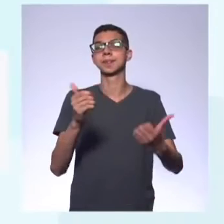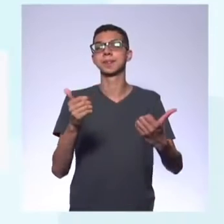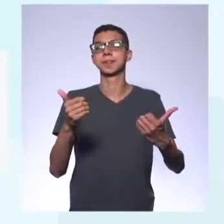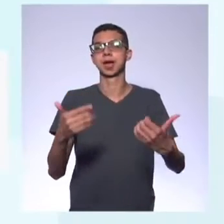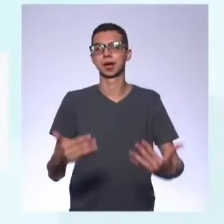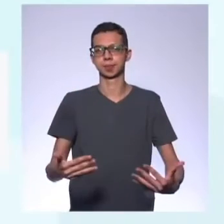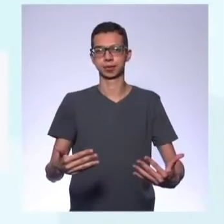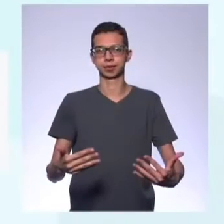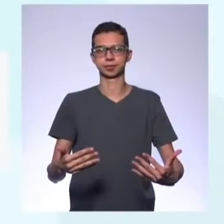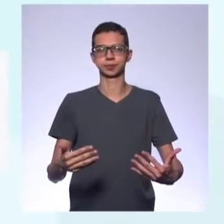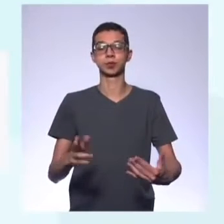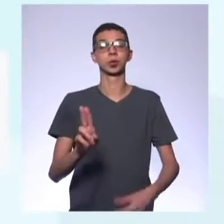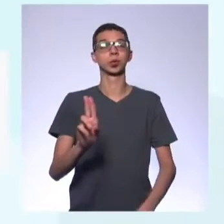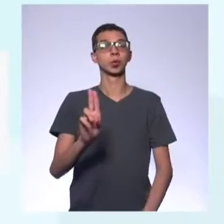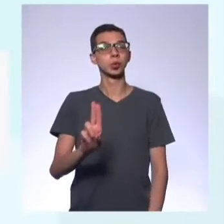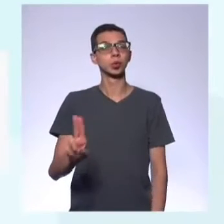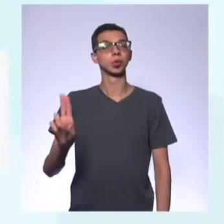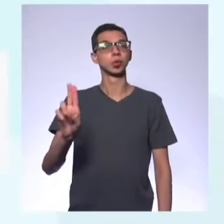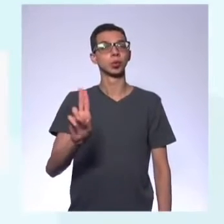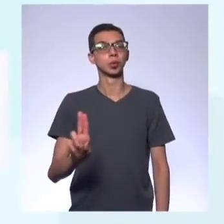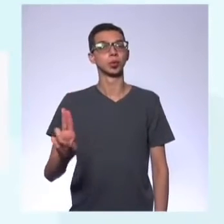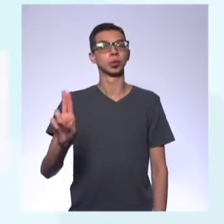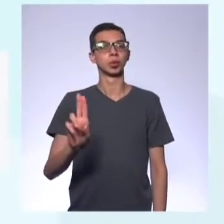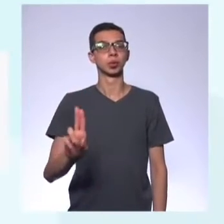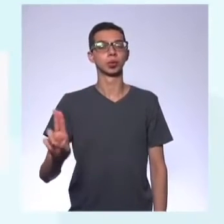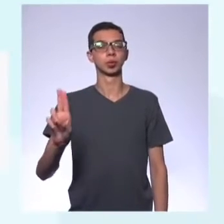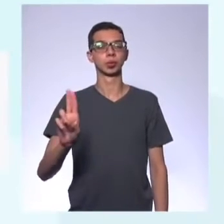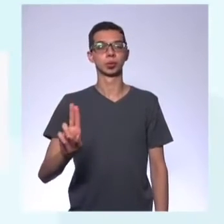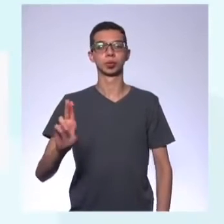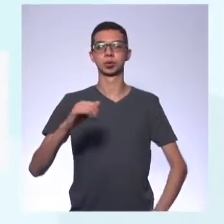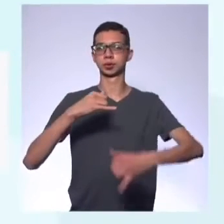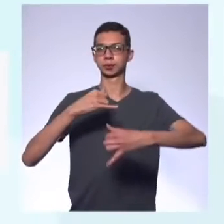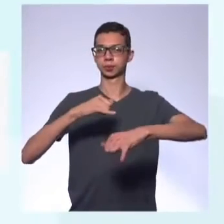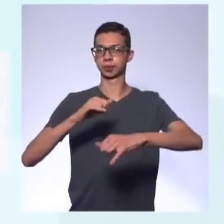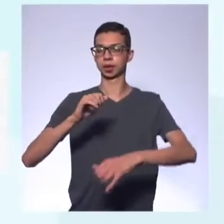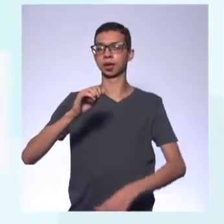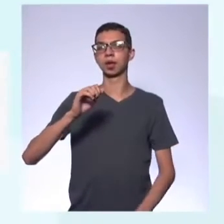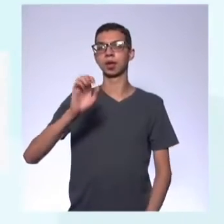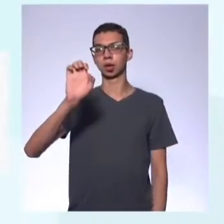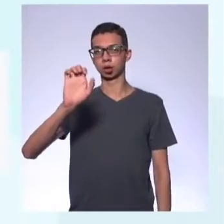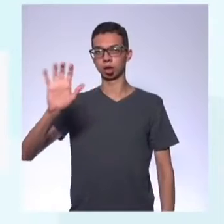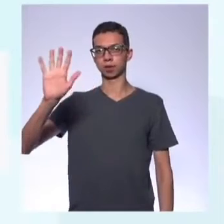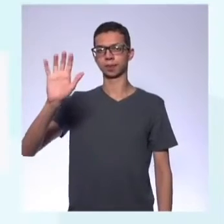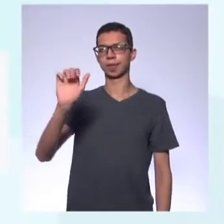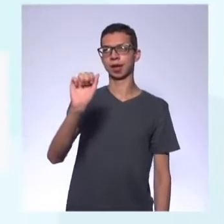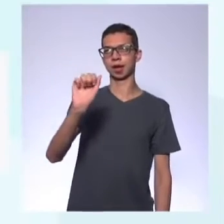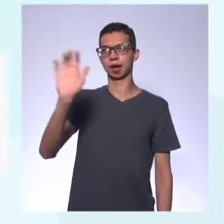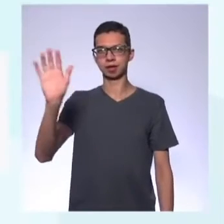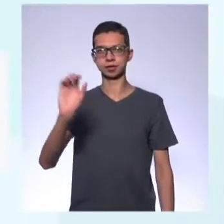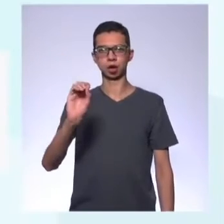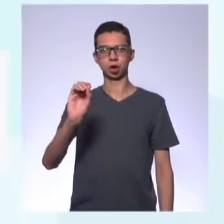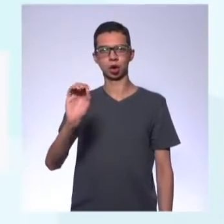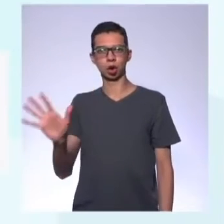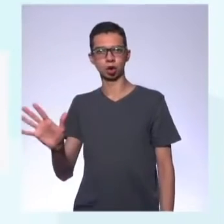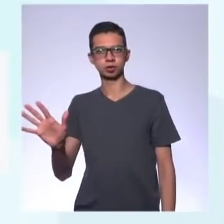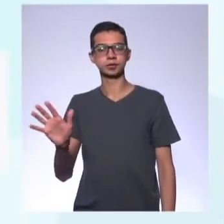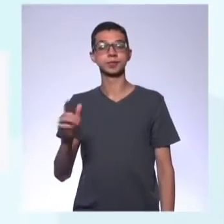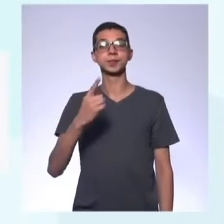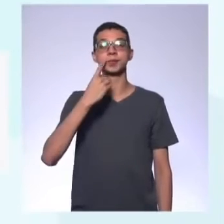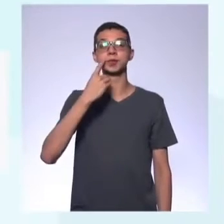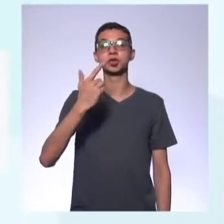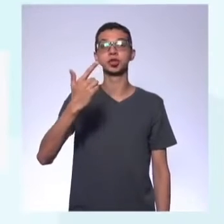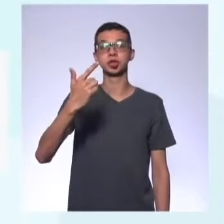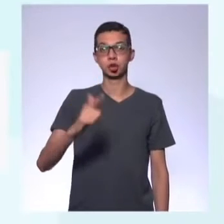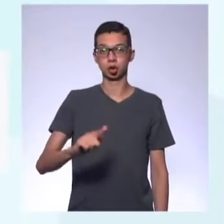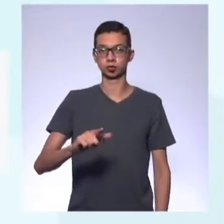de eletricidade na Europa, na Ásia e na Oceania? Então, repetindo a pergunta. O